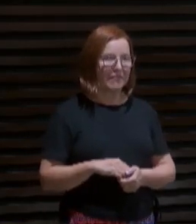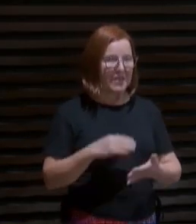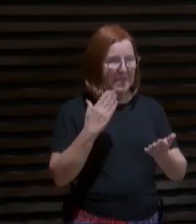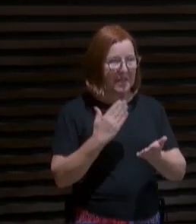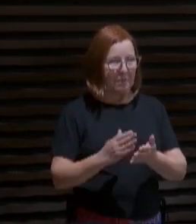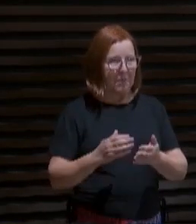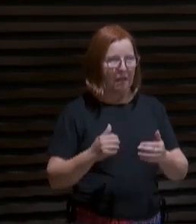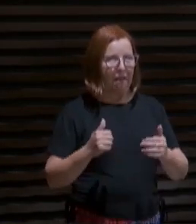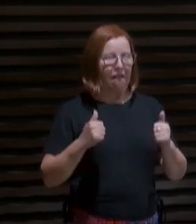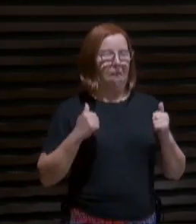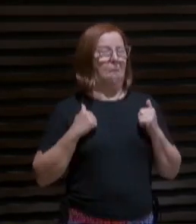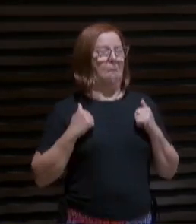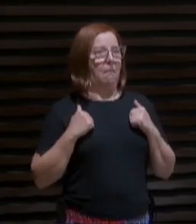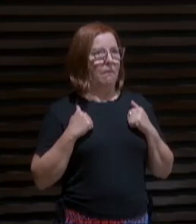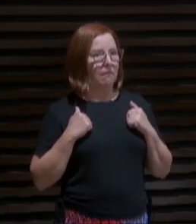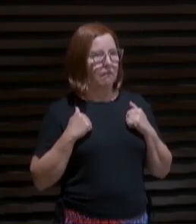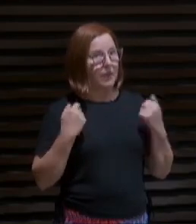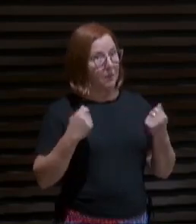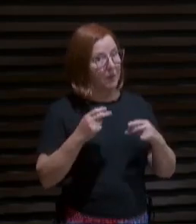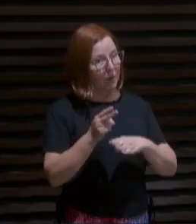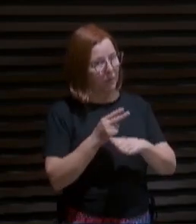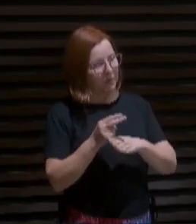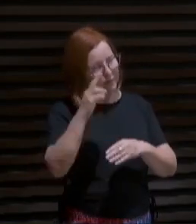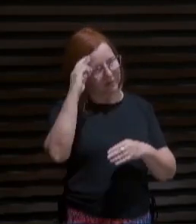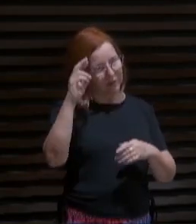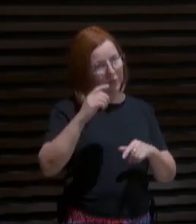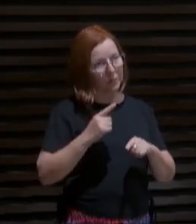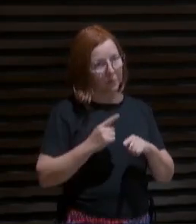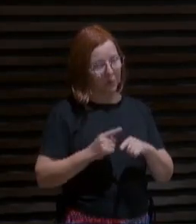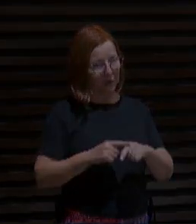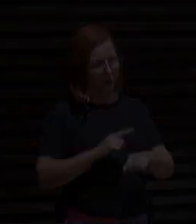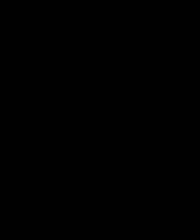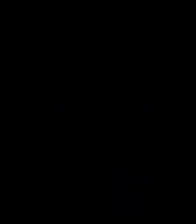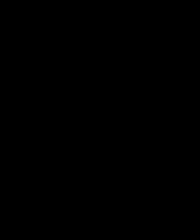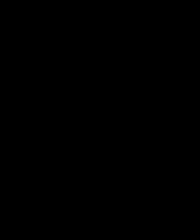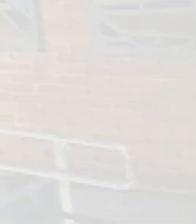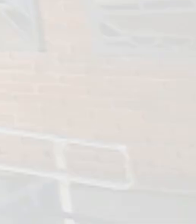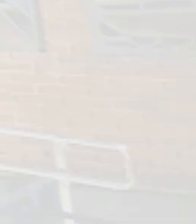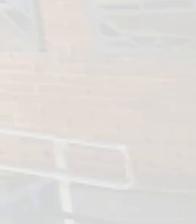comodidade para buscarmos ao Senhor, porque os tempos não são fáceis.